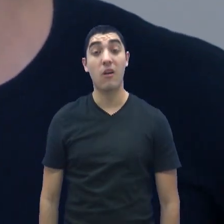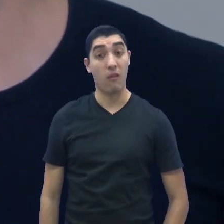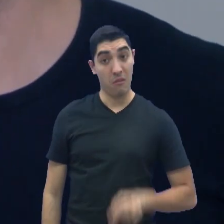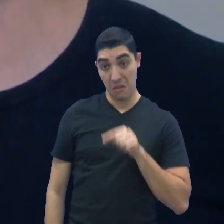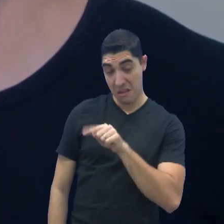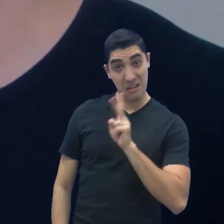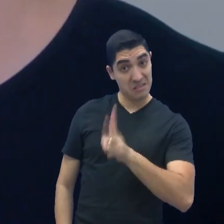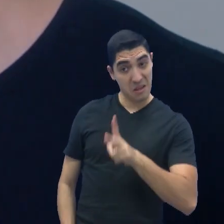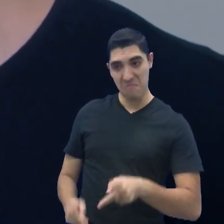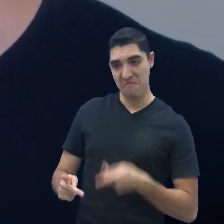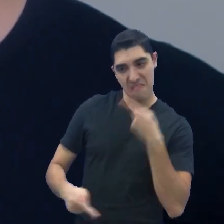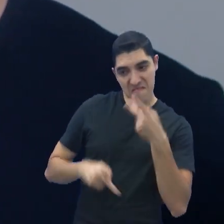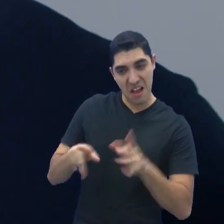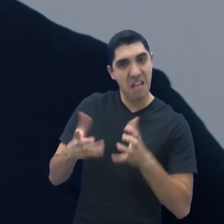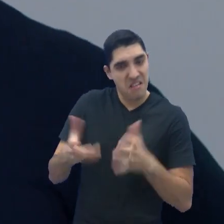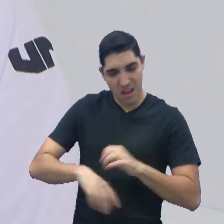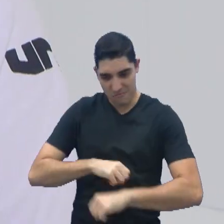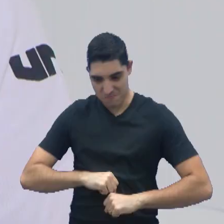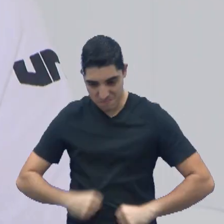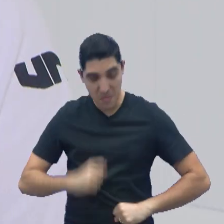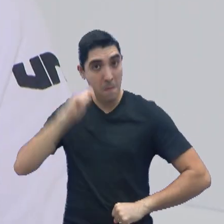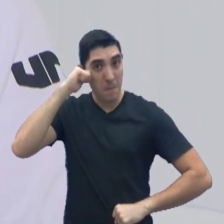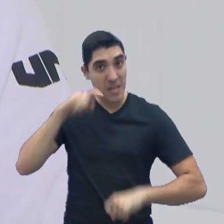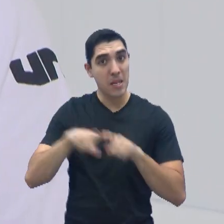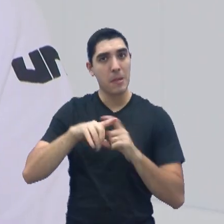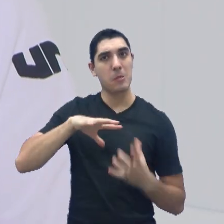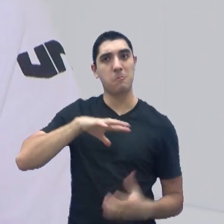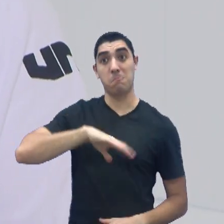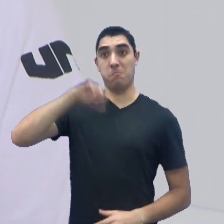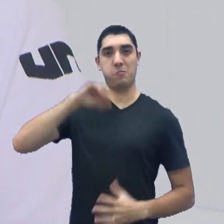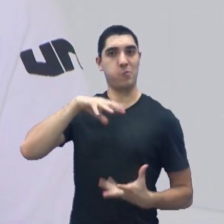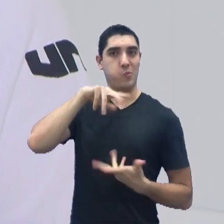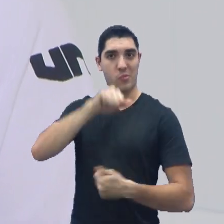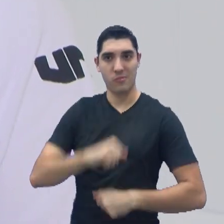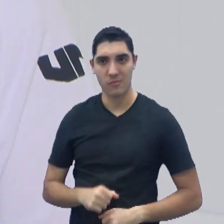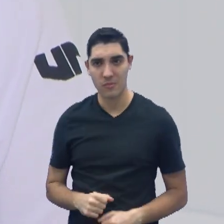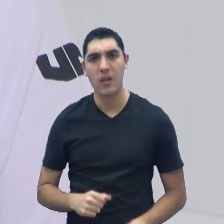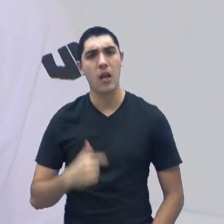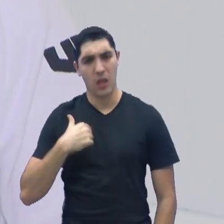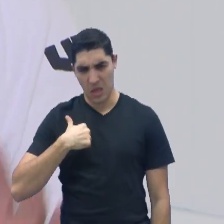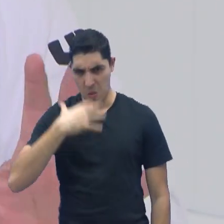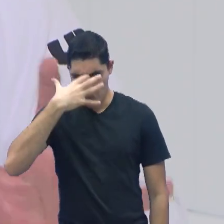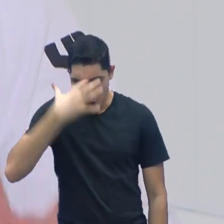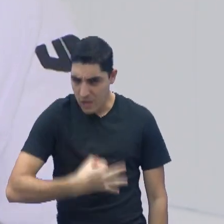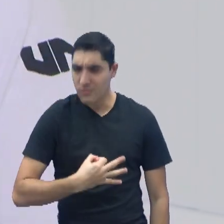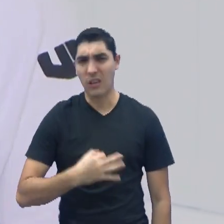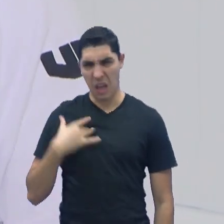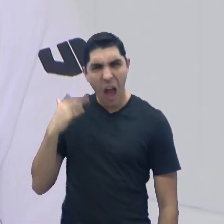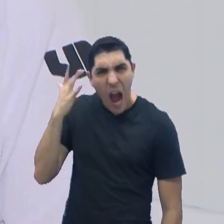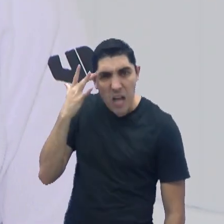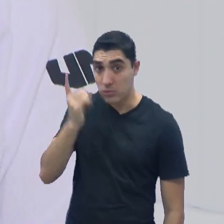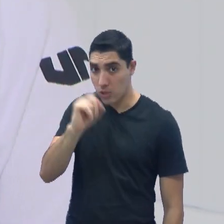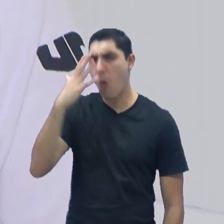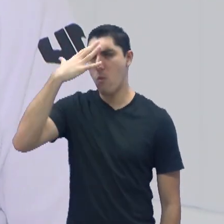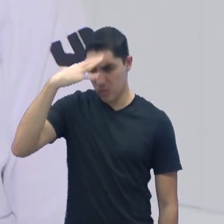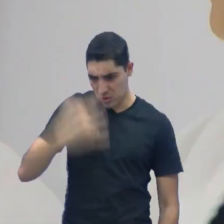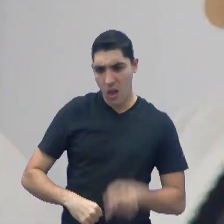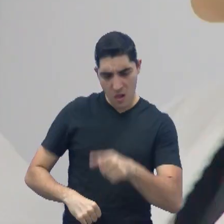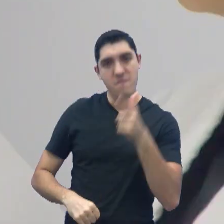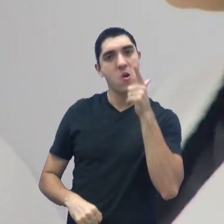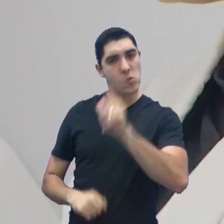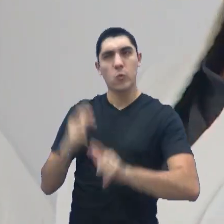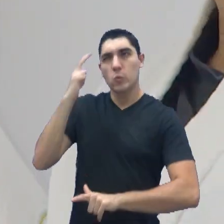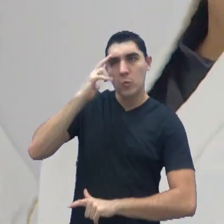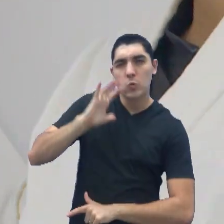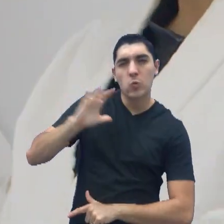campeão mundial, faixa preta, ele vai ser campeão mundial. Eu tenho certeza, eu tenho certeza que se ele continuar treinando assim, isso aí é um sonho, é mais um sonho que a gente vai realizar.